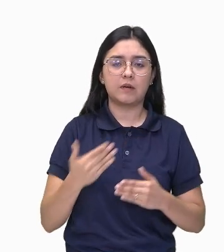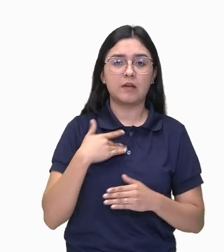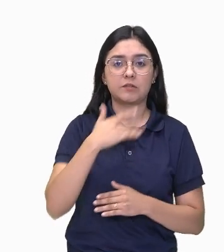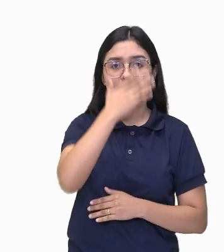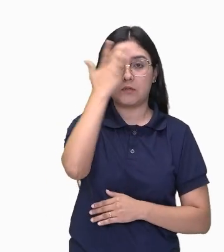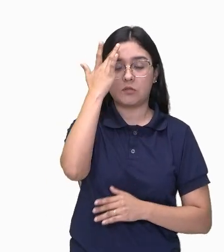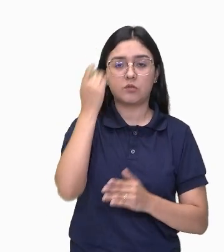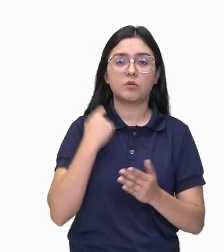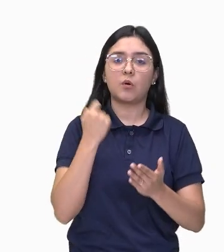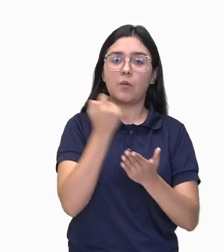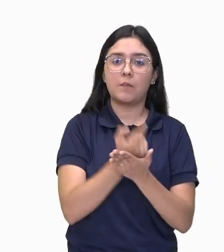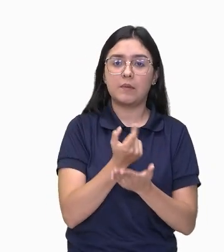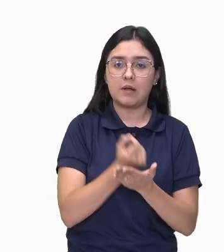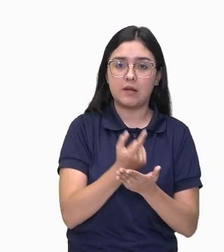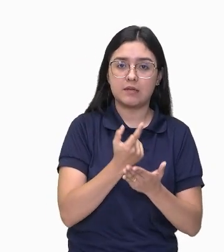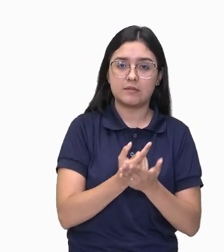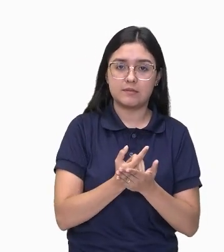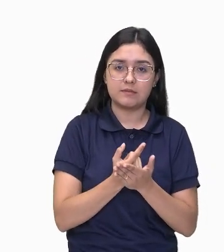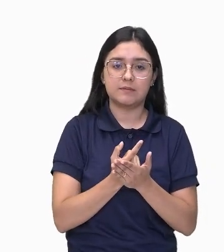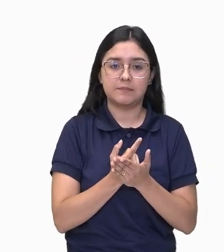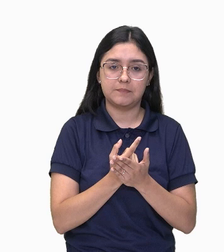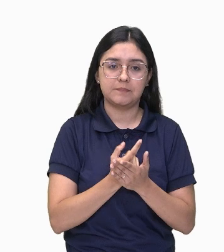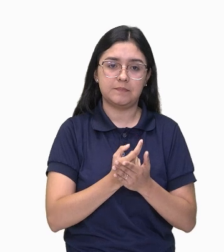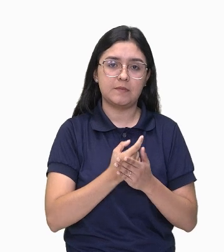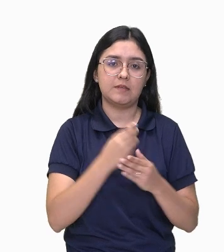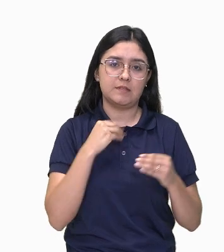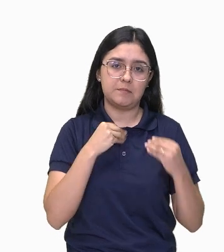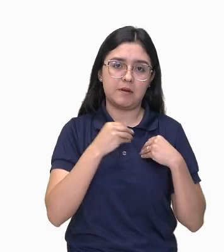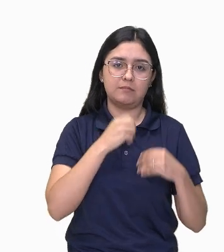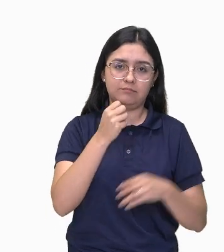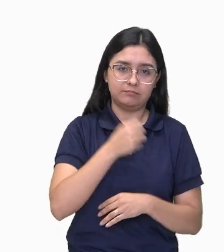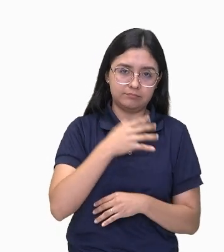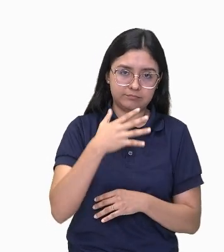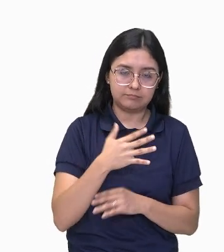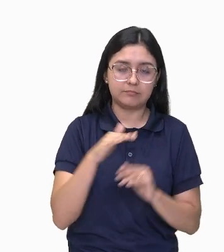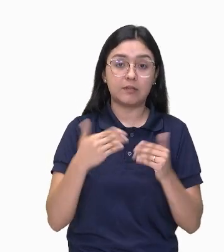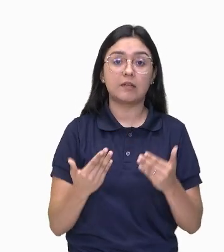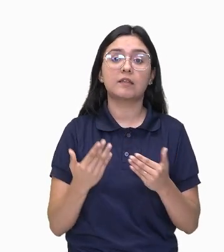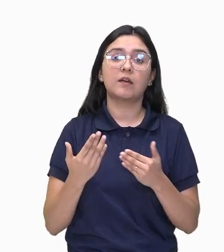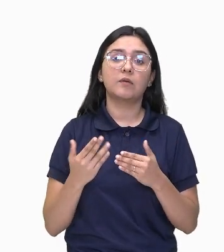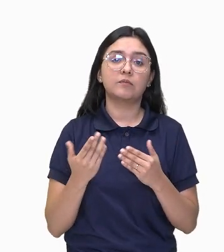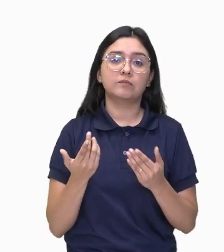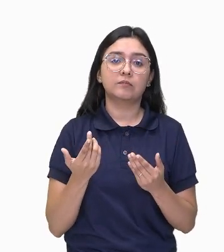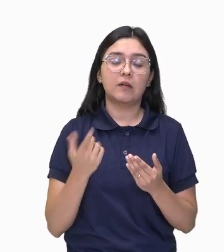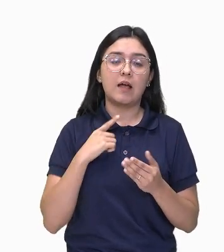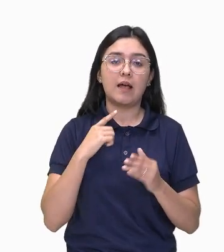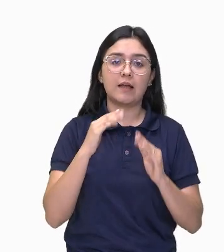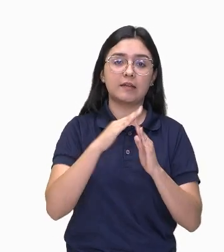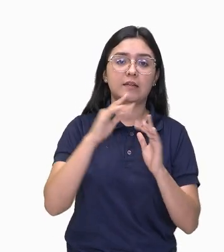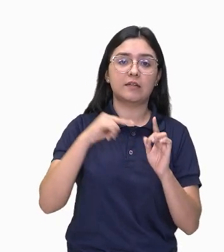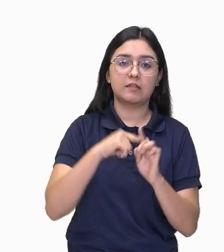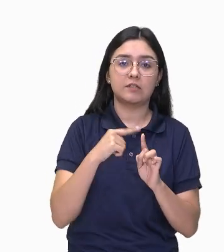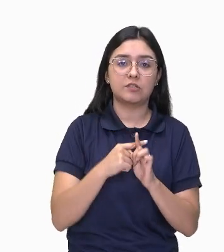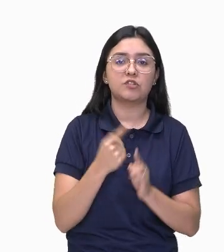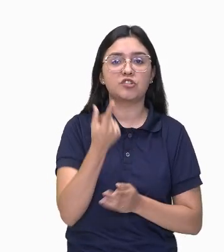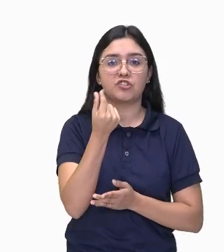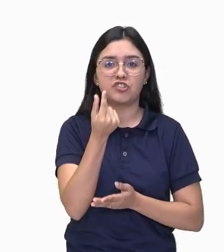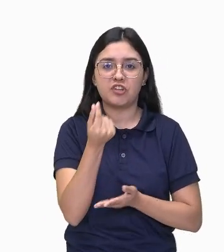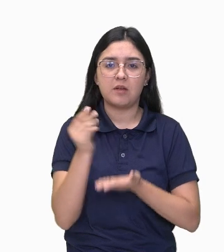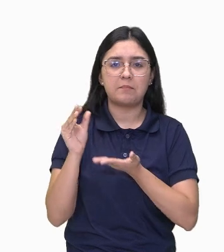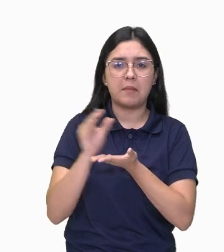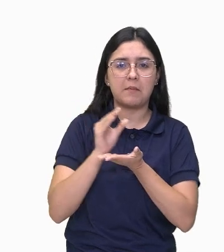comprassem as indulgências, comprassem o perdão dos pecados e, consequentemente, fazia com que a igreja acumulasse mais e mais e